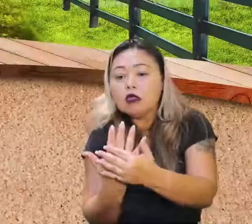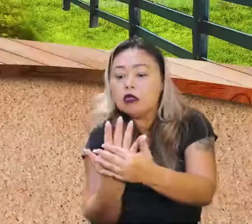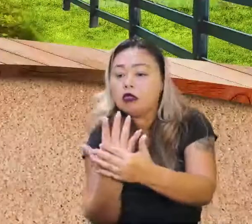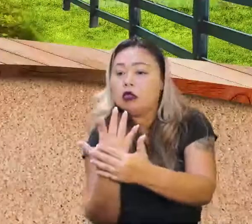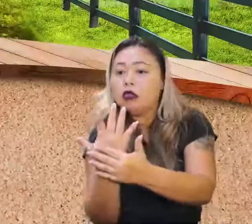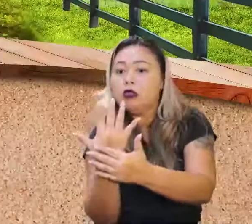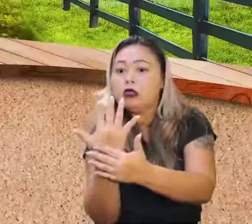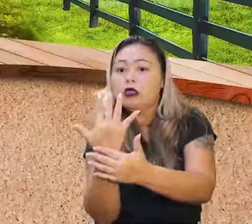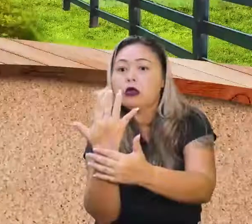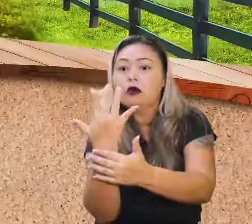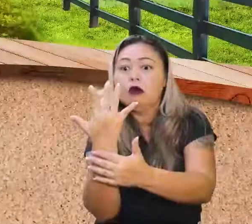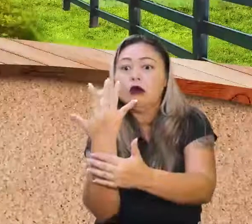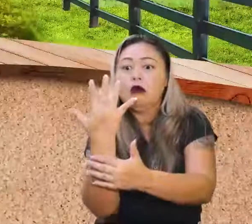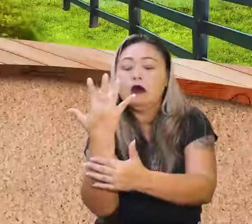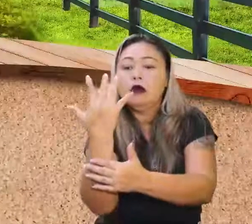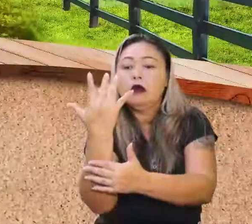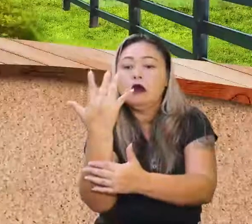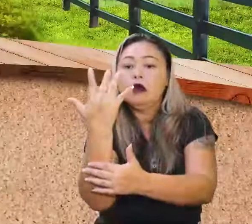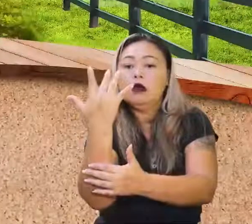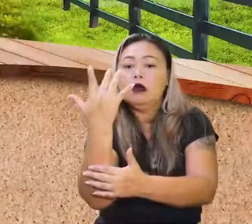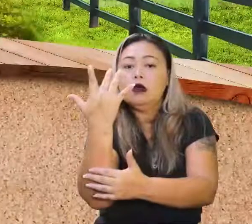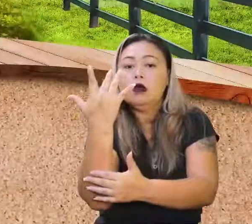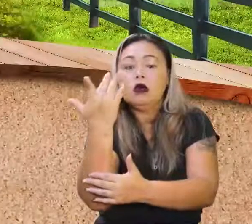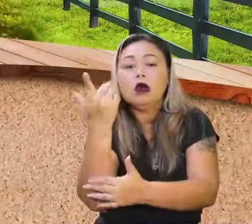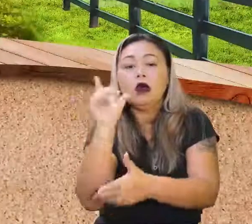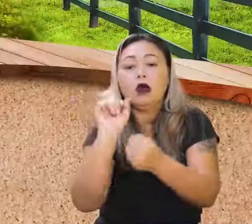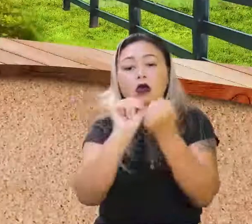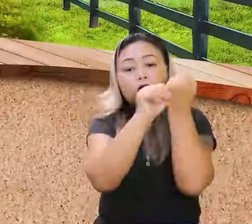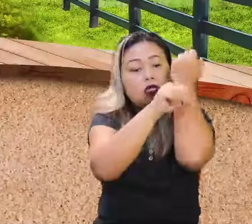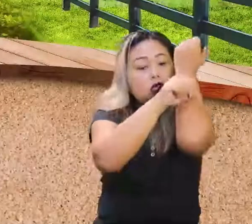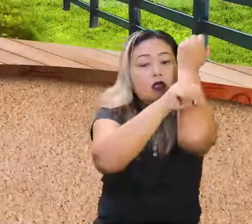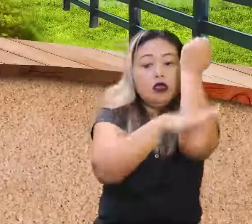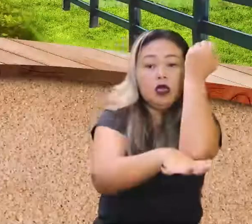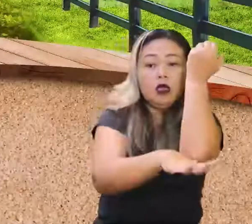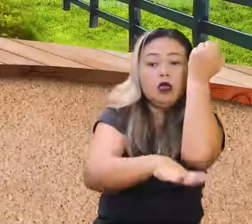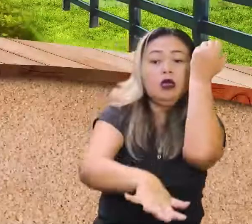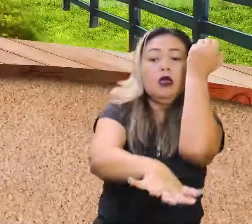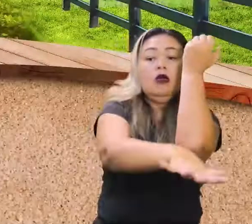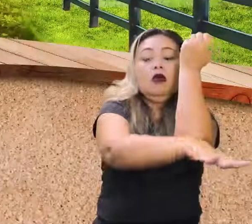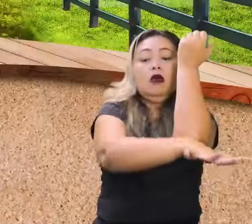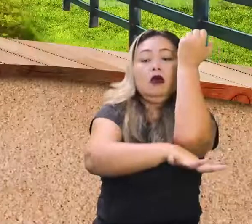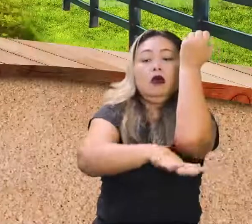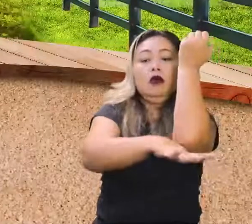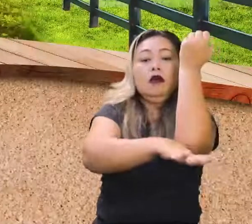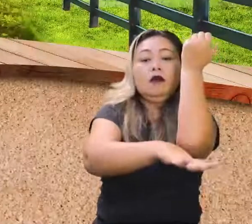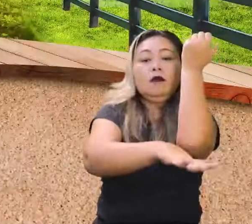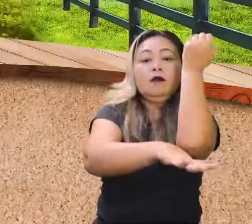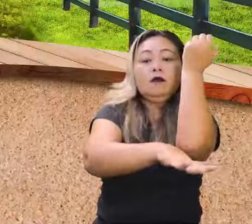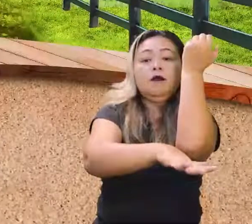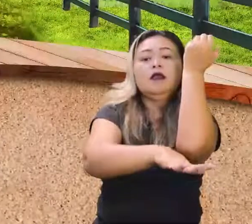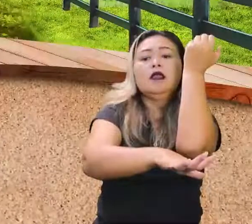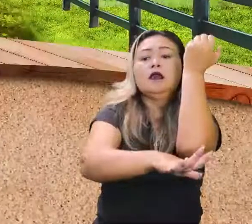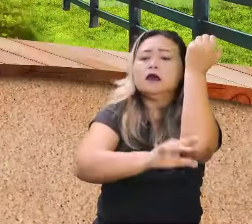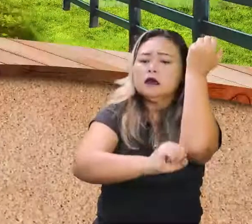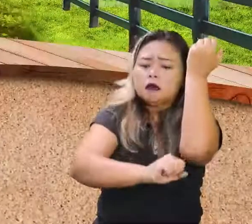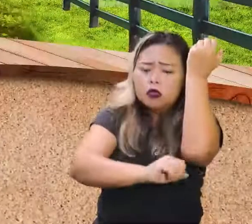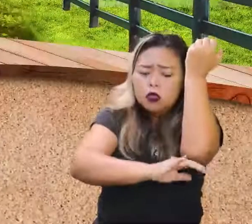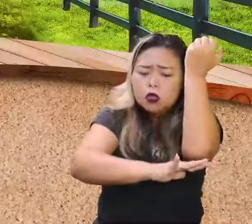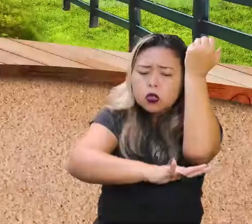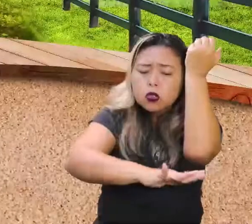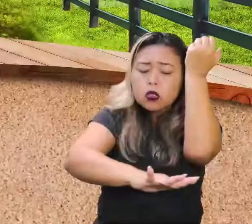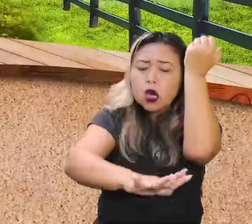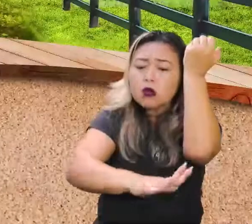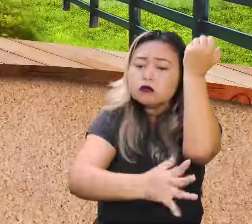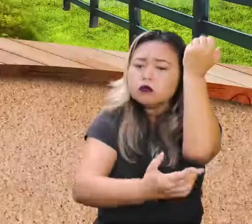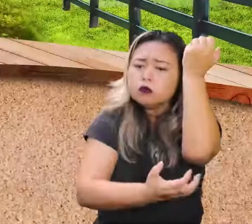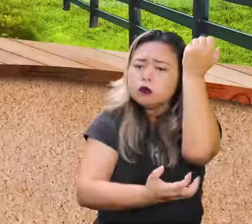vegetais. Claro que quando ela joga aquela bosta no pasto, chega queima. O processo